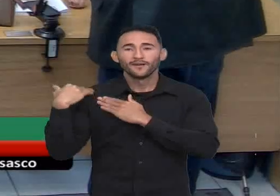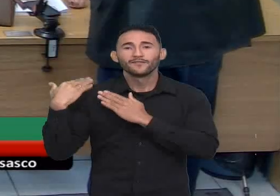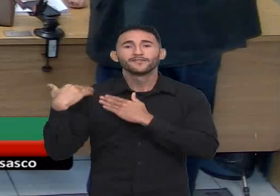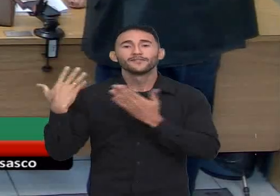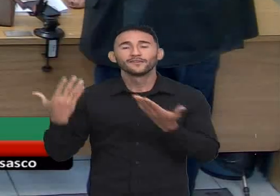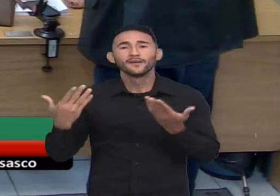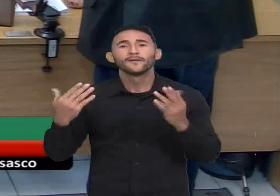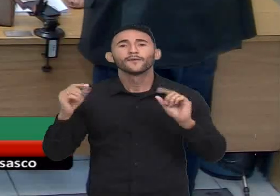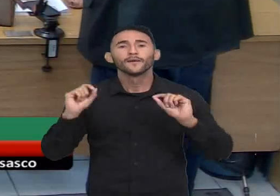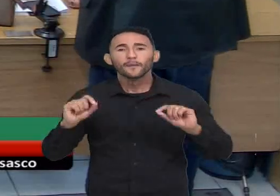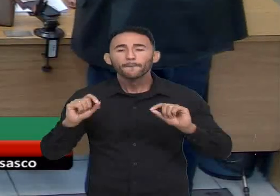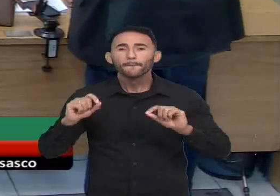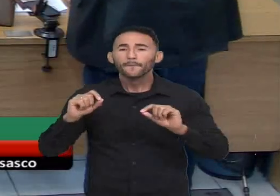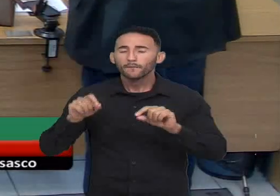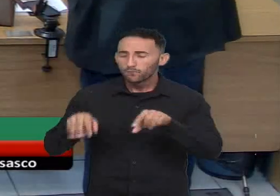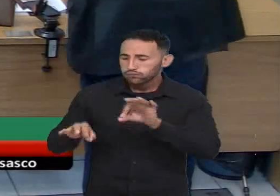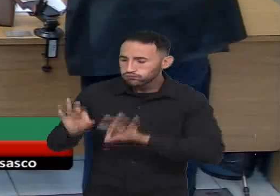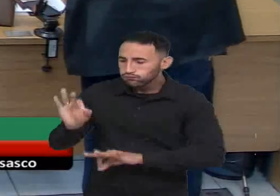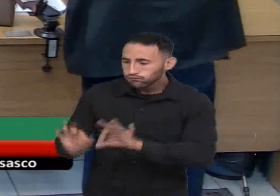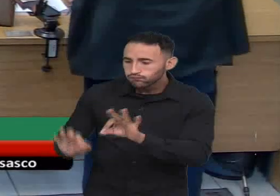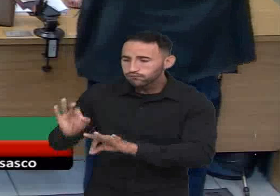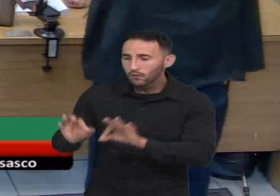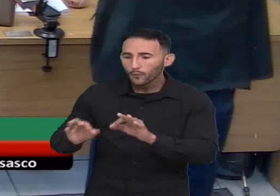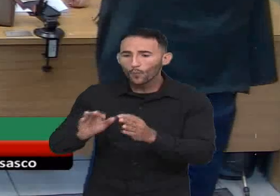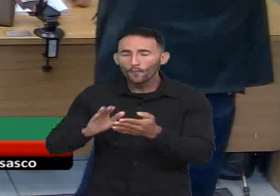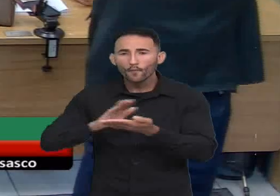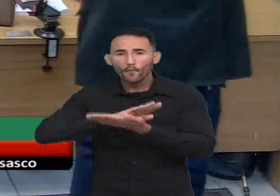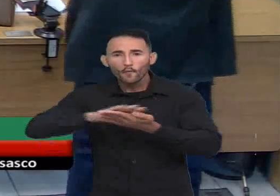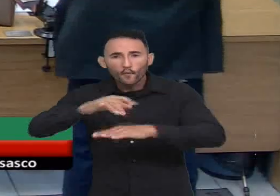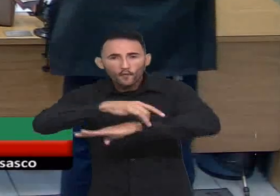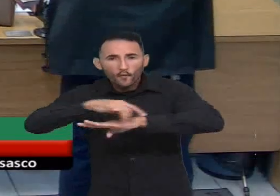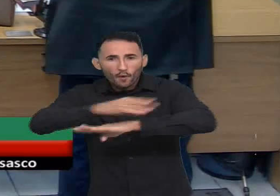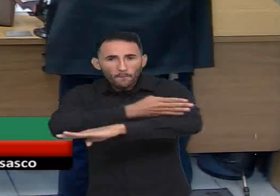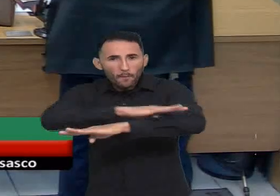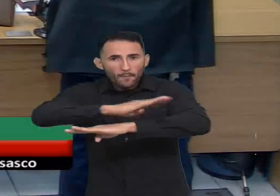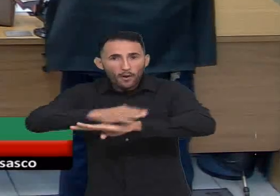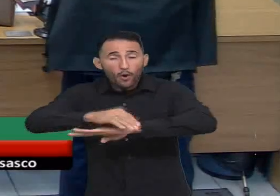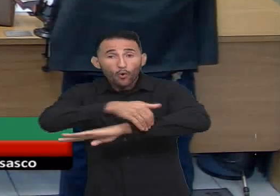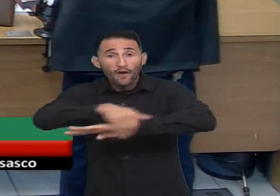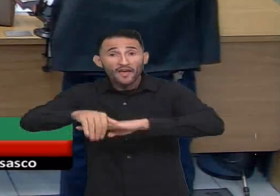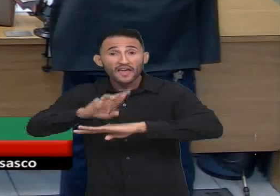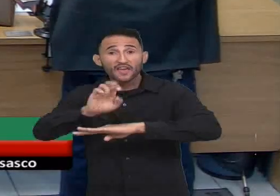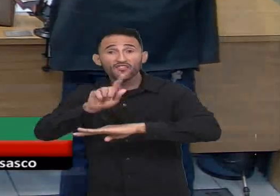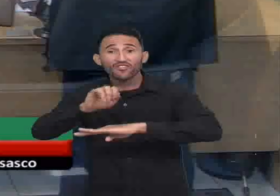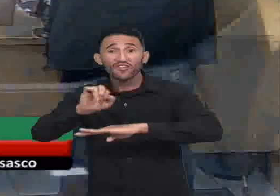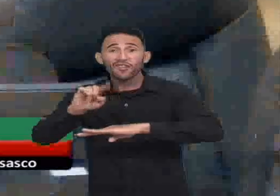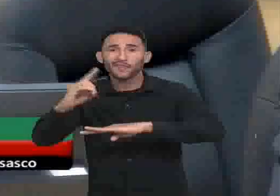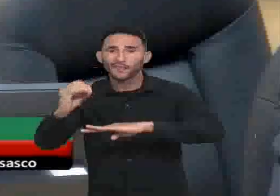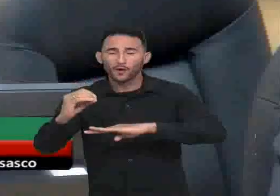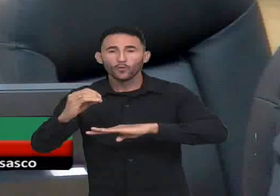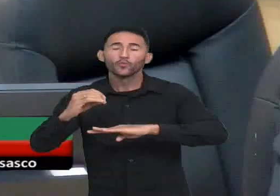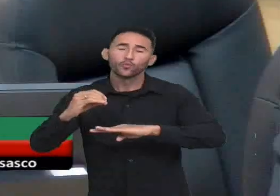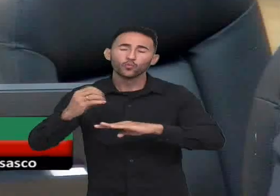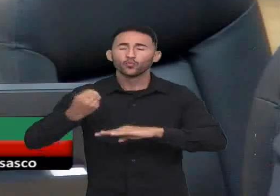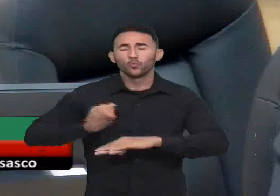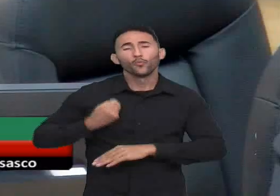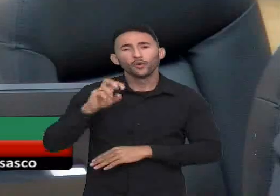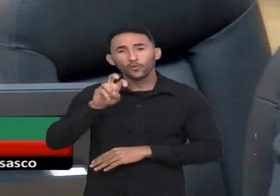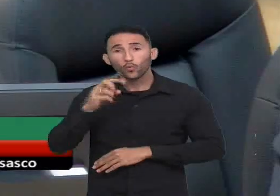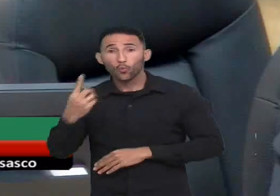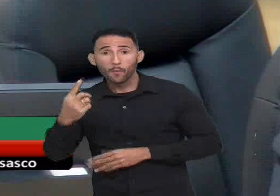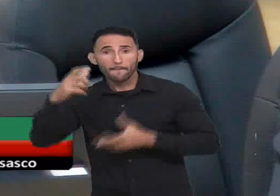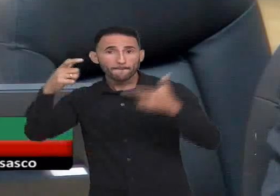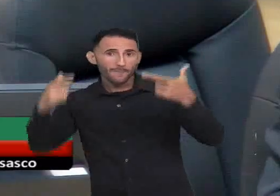obras reparo de pavimento asfáltico tapa-buraco na rua Reginaldo Nilson da Silva, número 51,